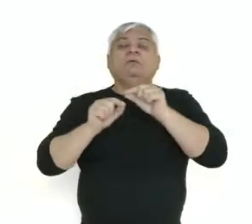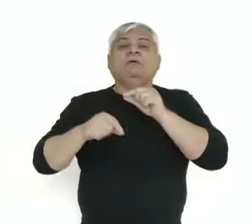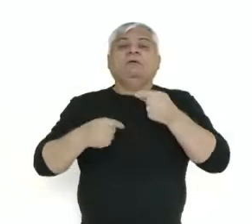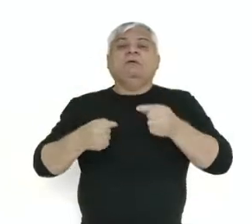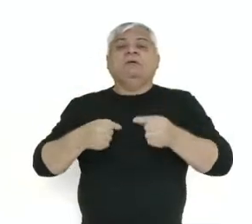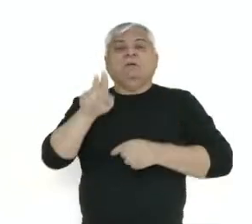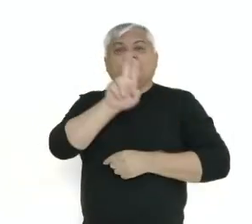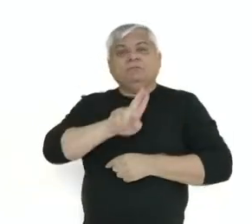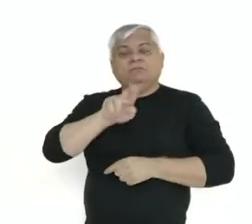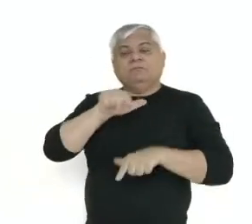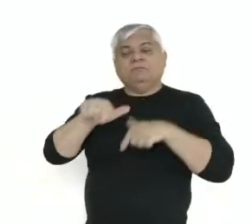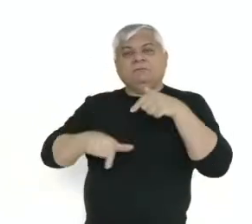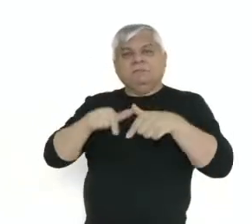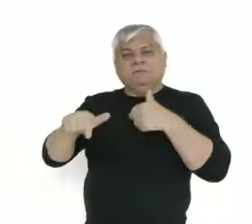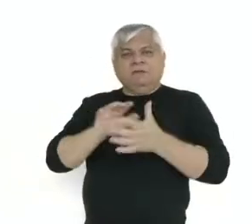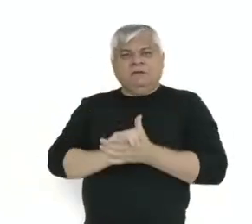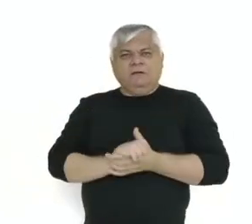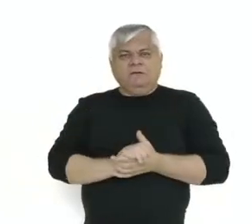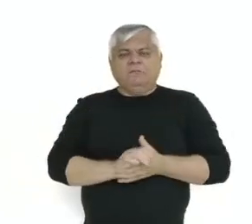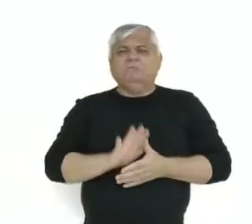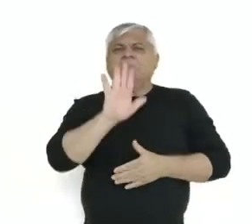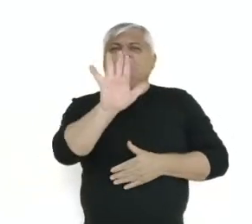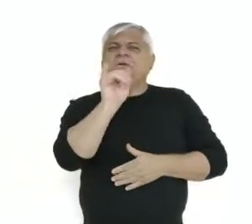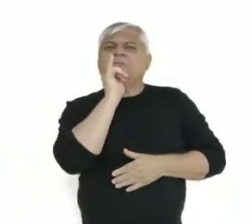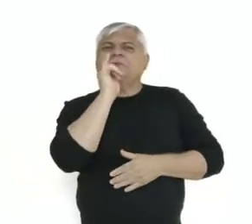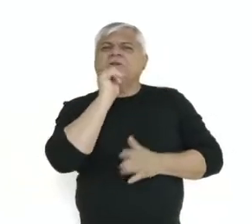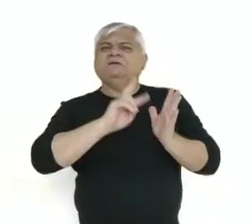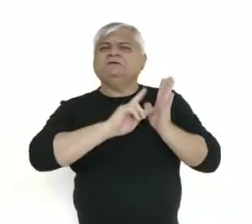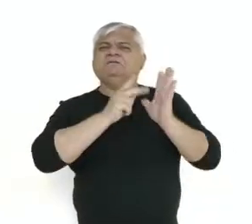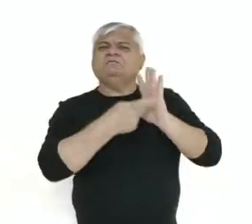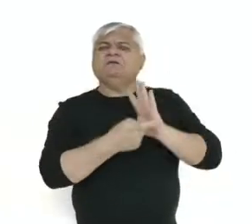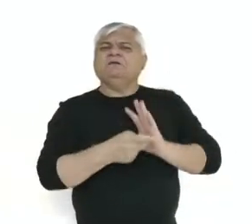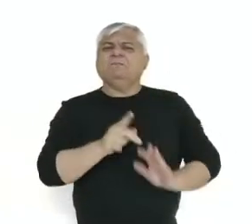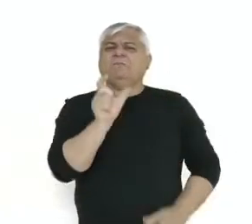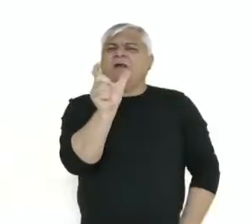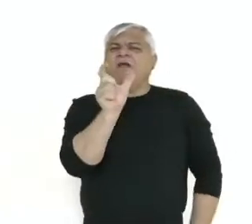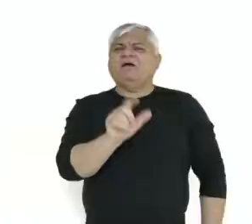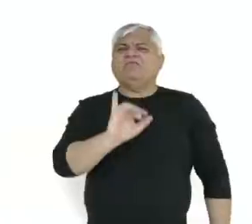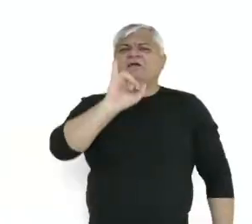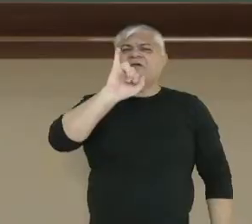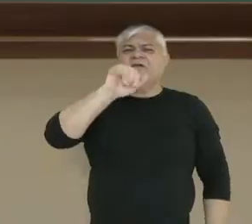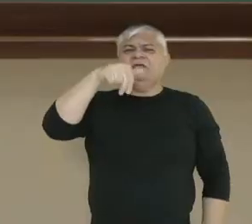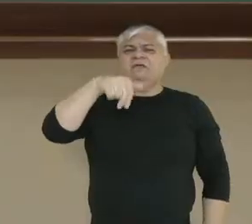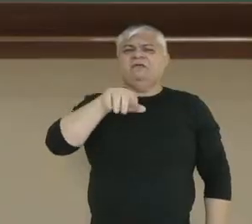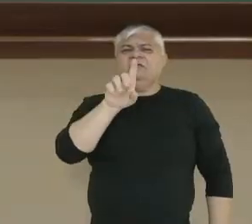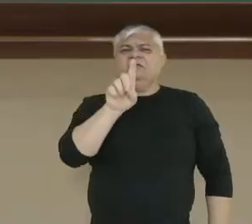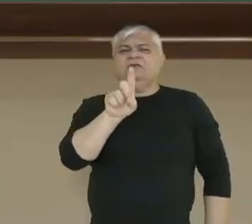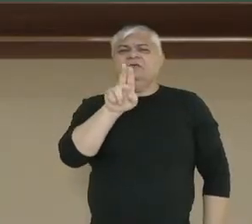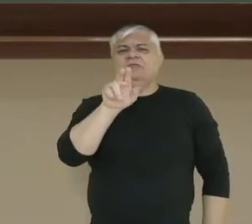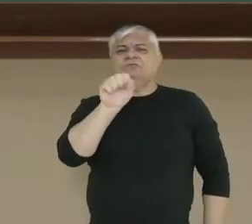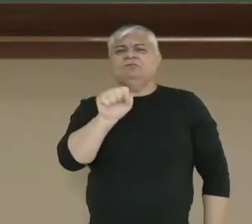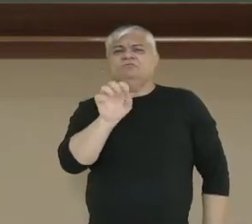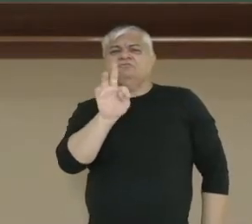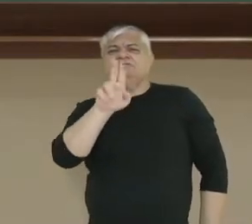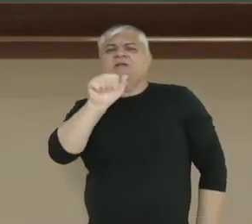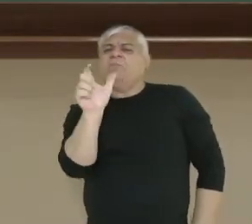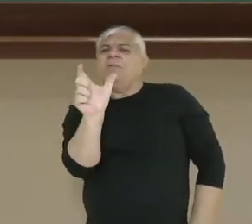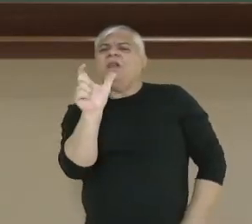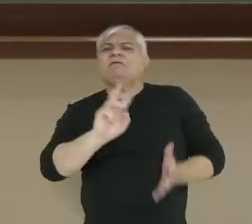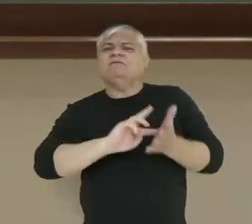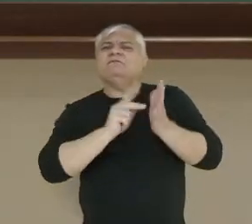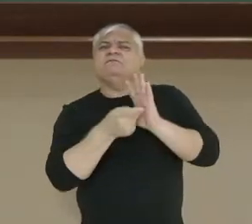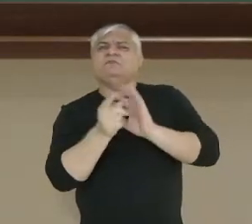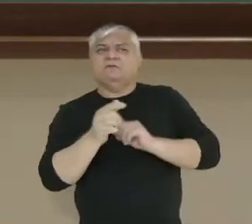trabalho. Mas você sabe qual é o significado de indústria? Vamos dar uma olhada qual é esse significado?